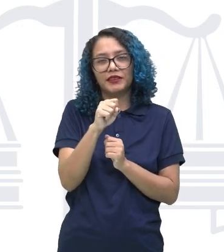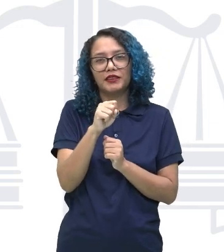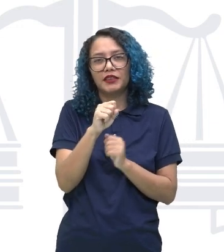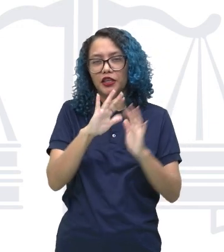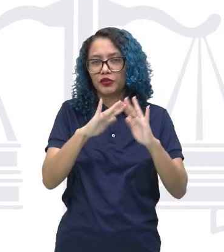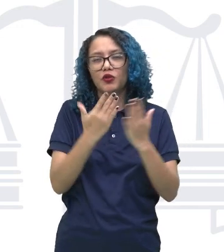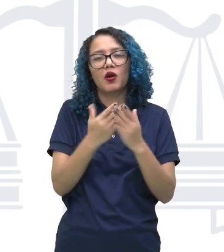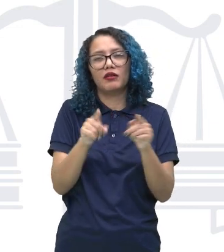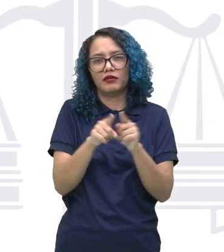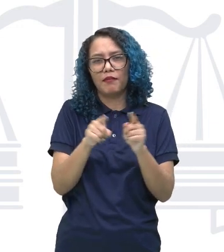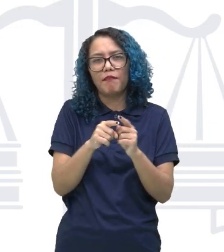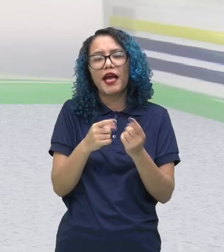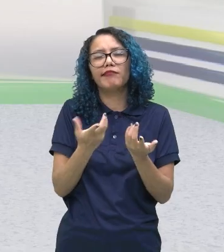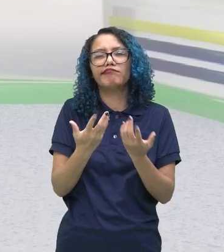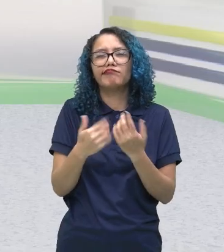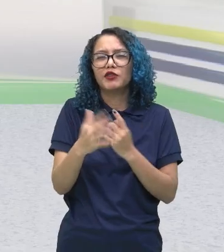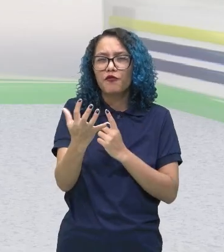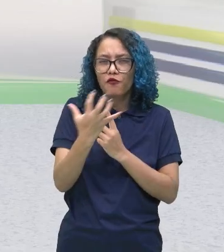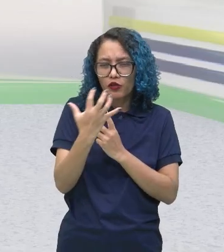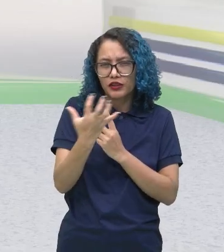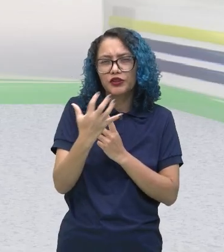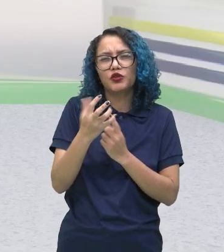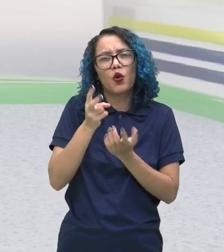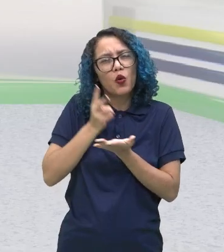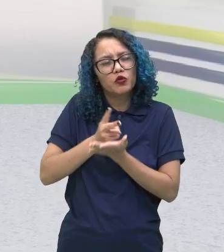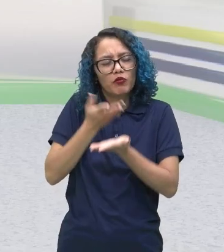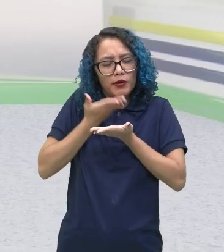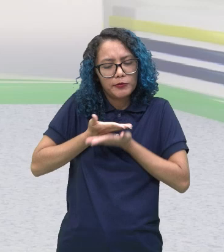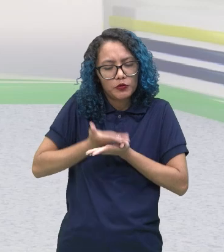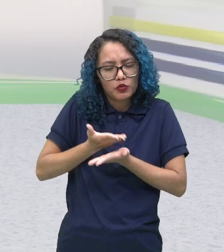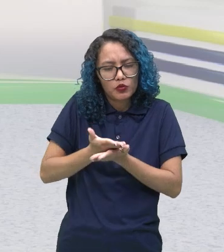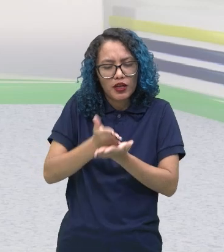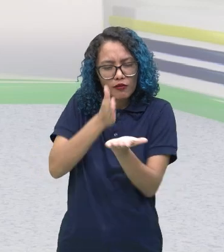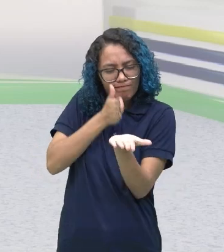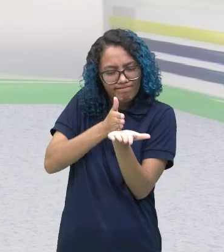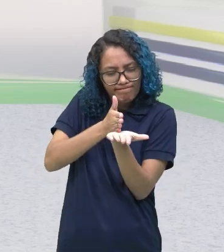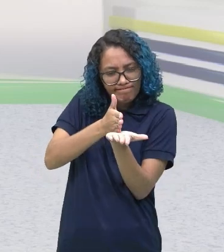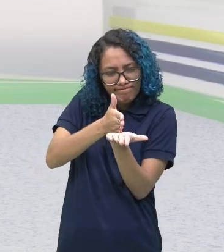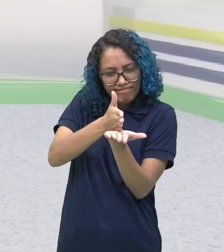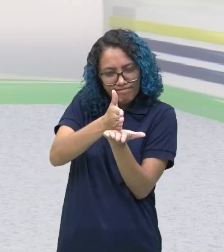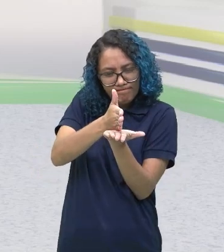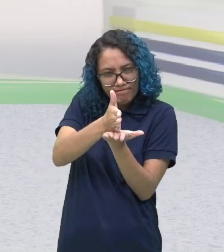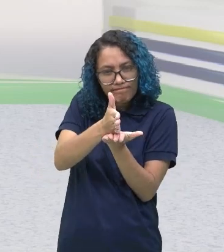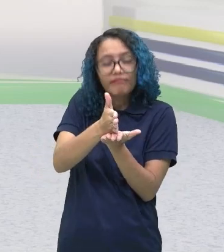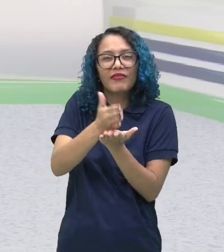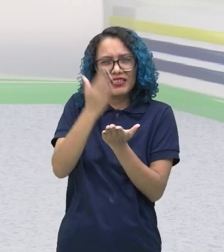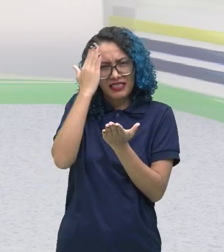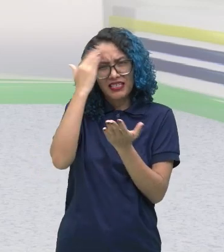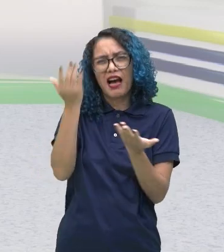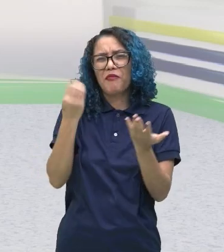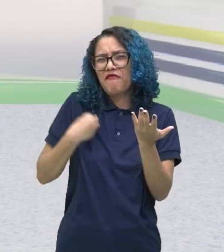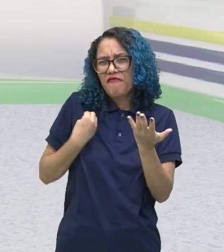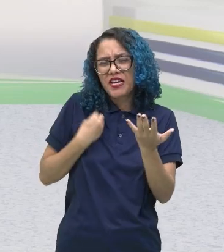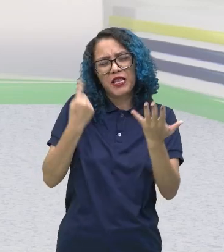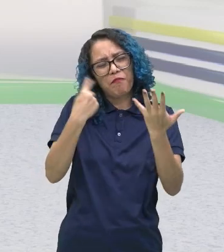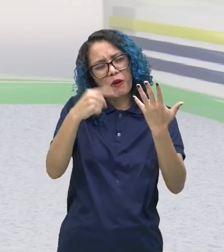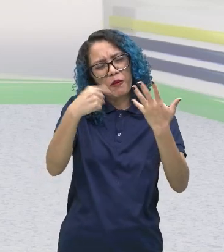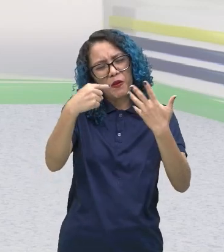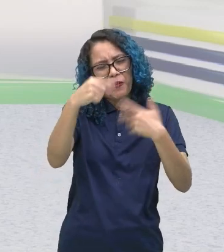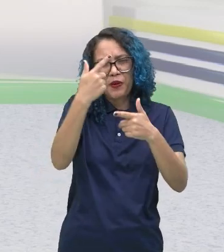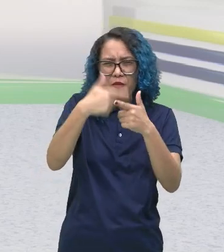na jornada. A gente sabe que a nossa vida ela Sim. acontece N situações, mas de